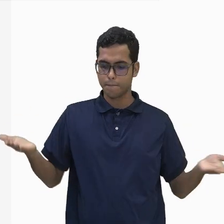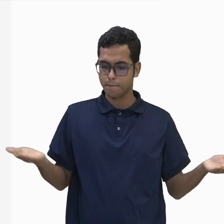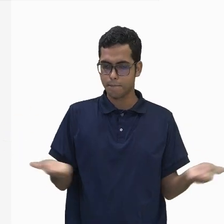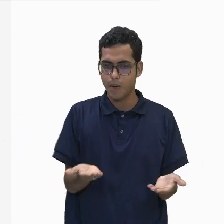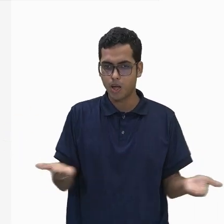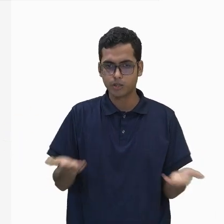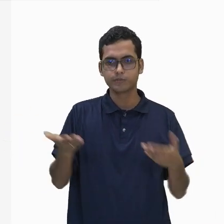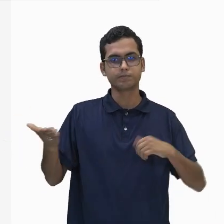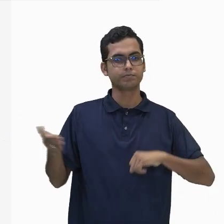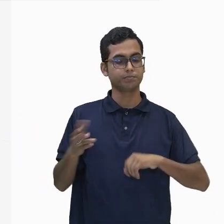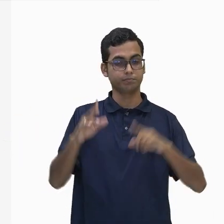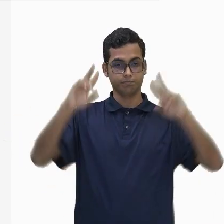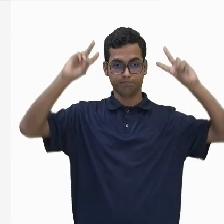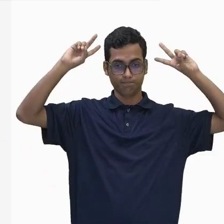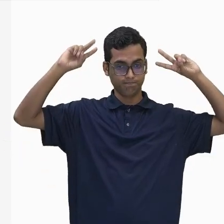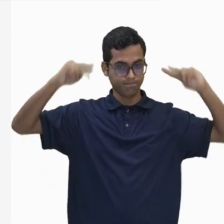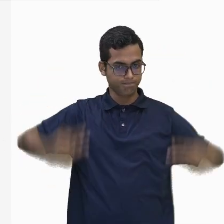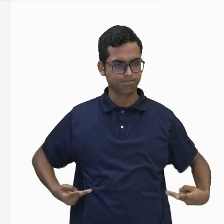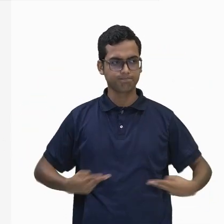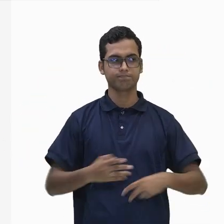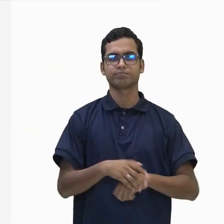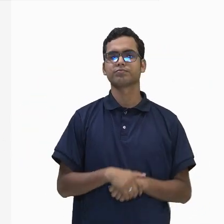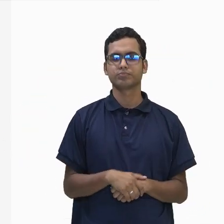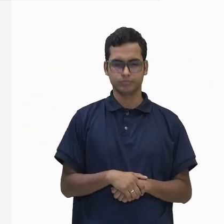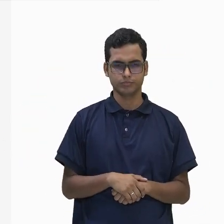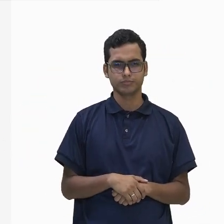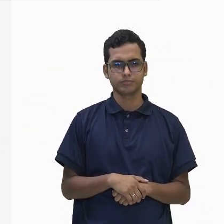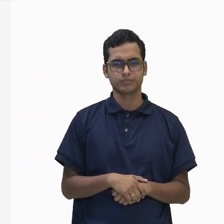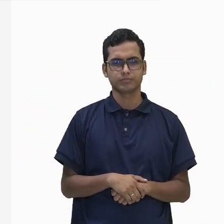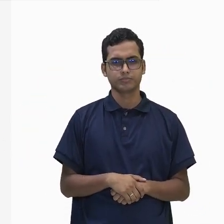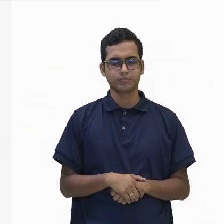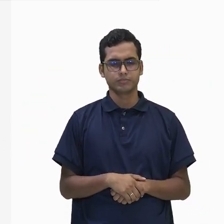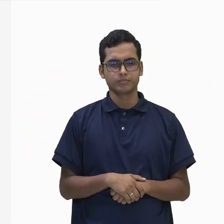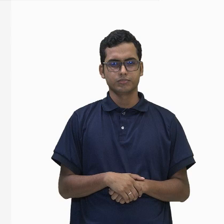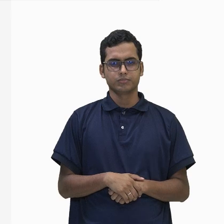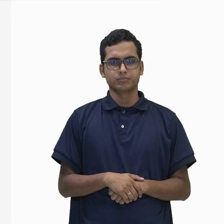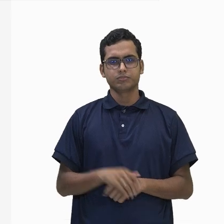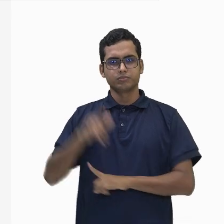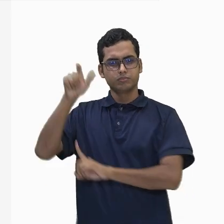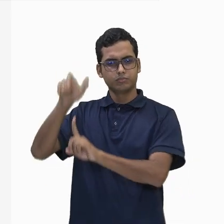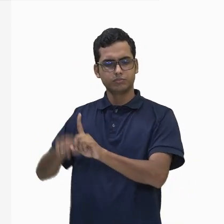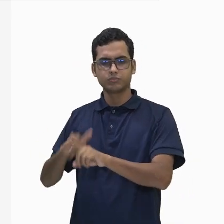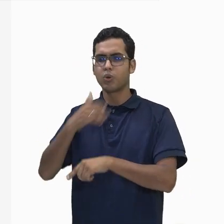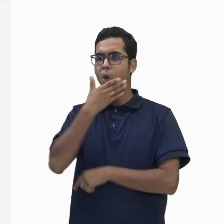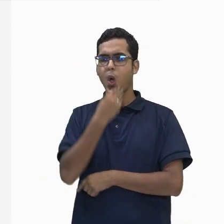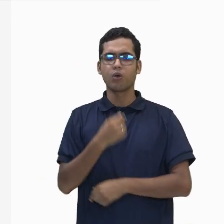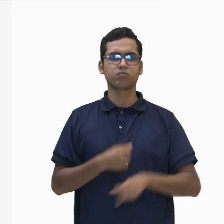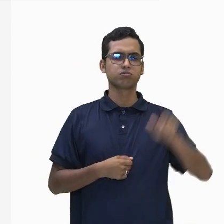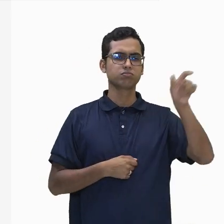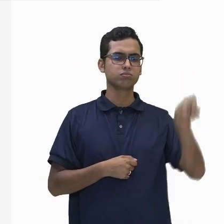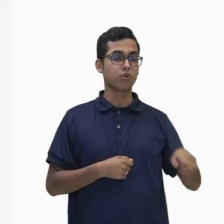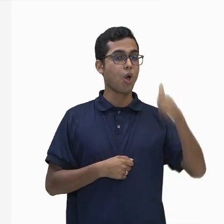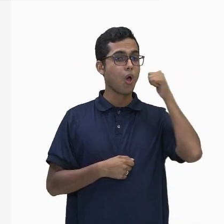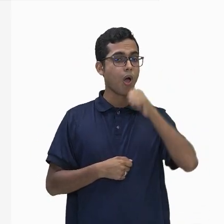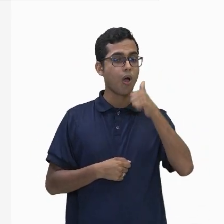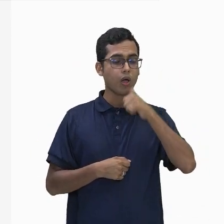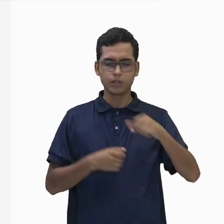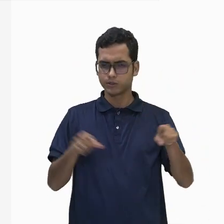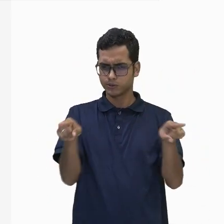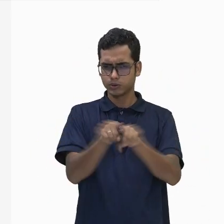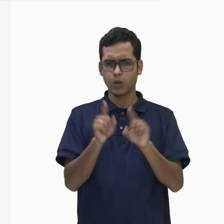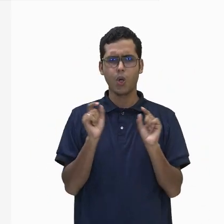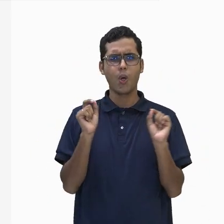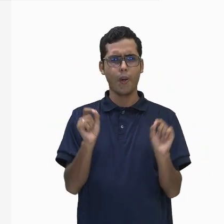homem, esta humanidade, né? Este ser, homem e mulher, ele o que é? Ao mesmo tempo ele